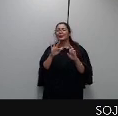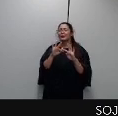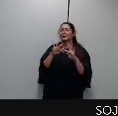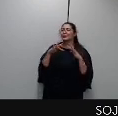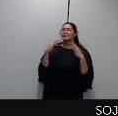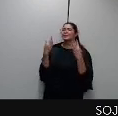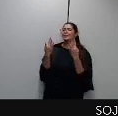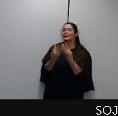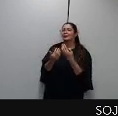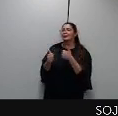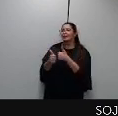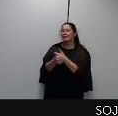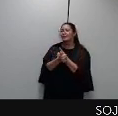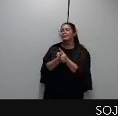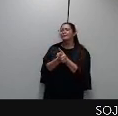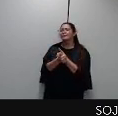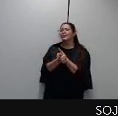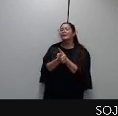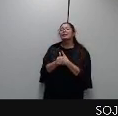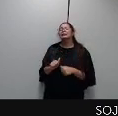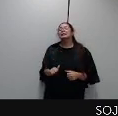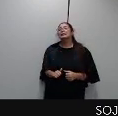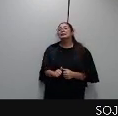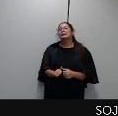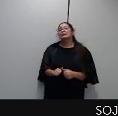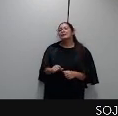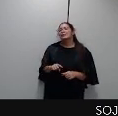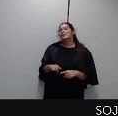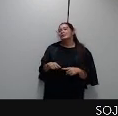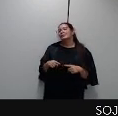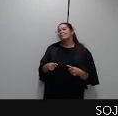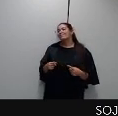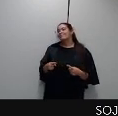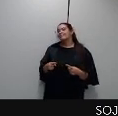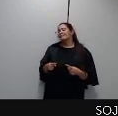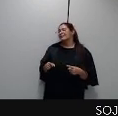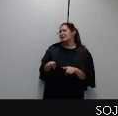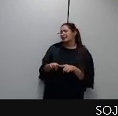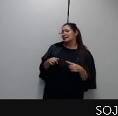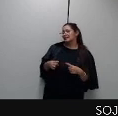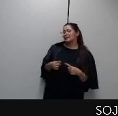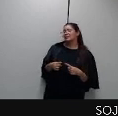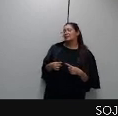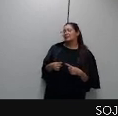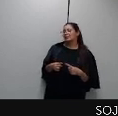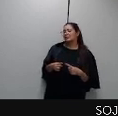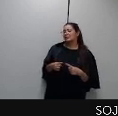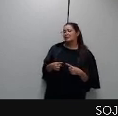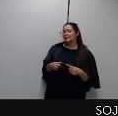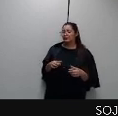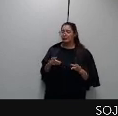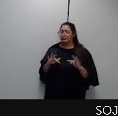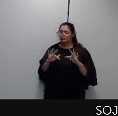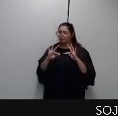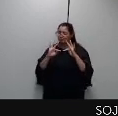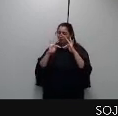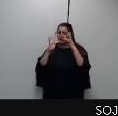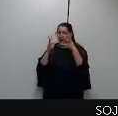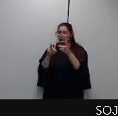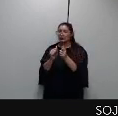pelo tribunal Fluminense e tanto logo o texto nem